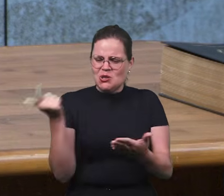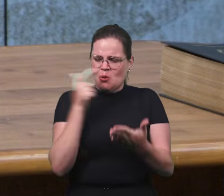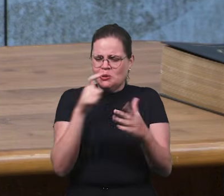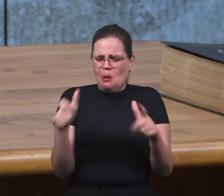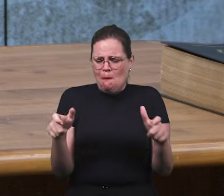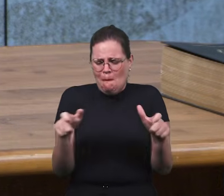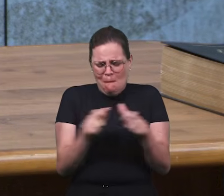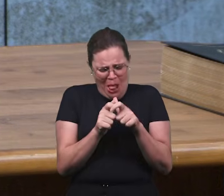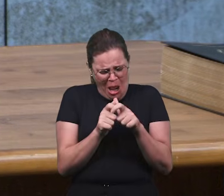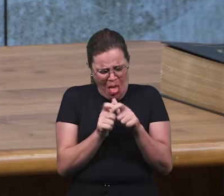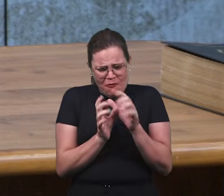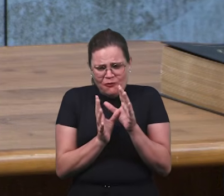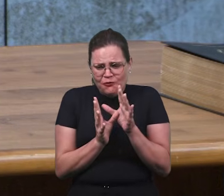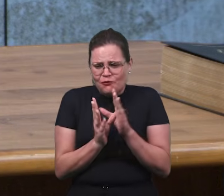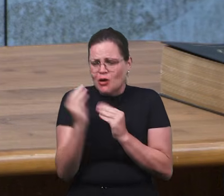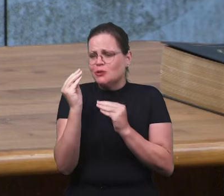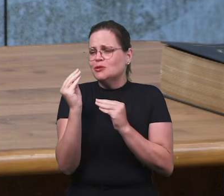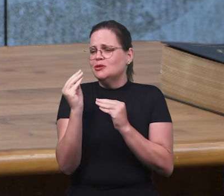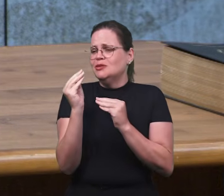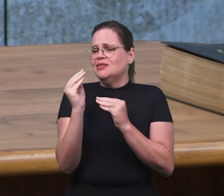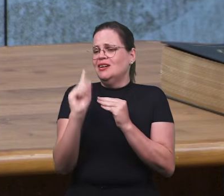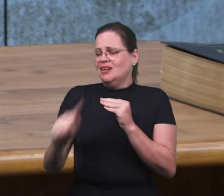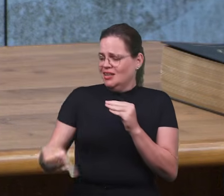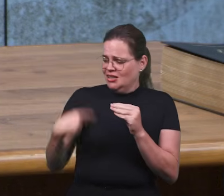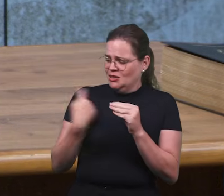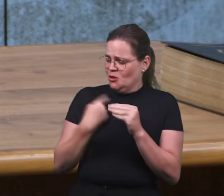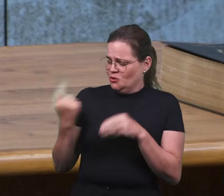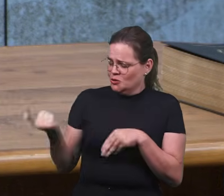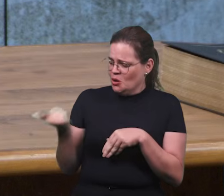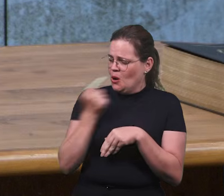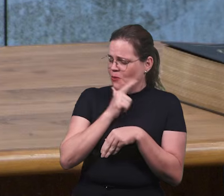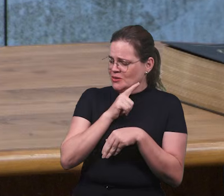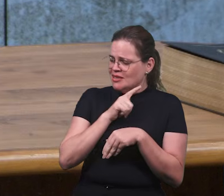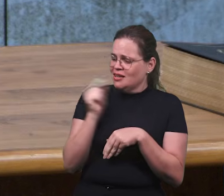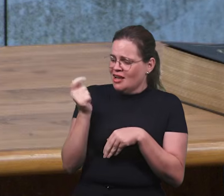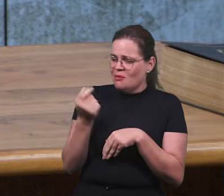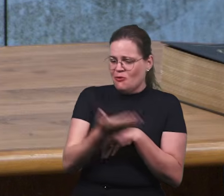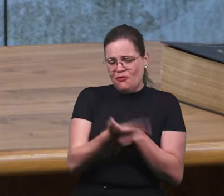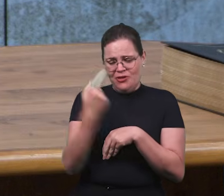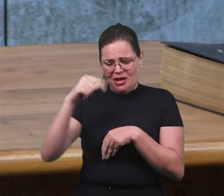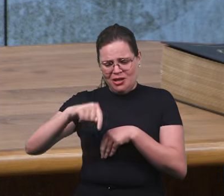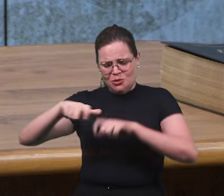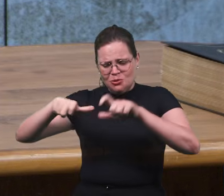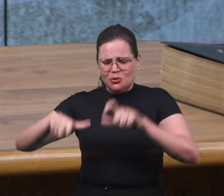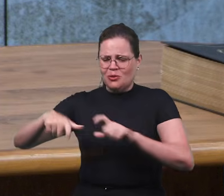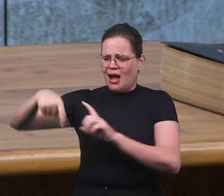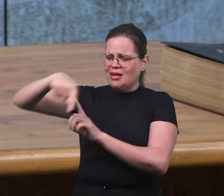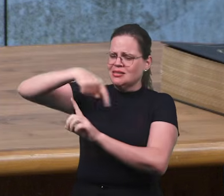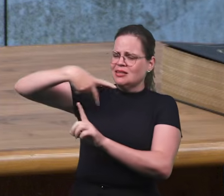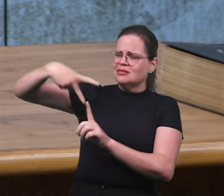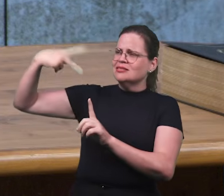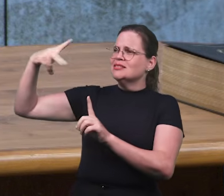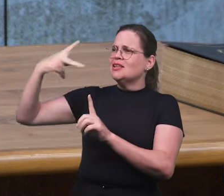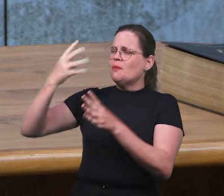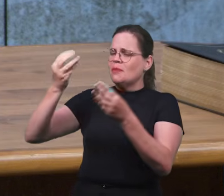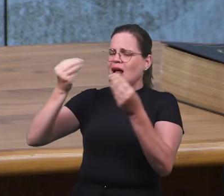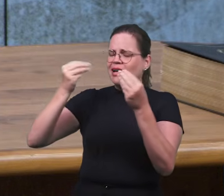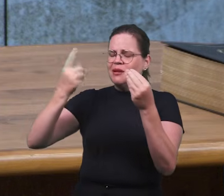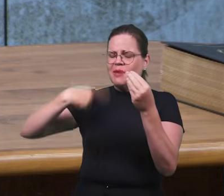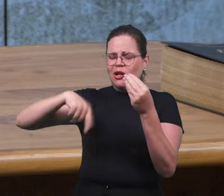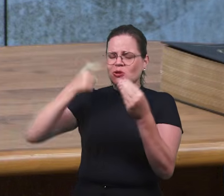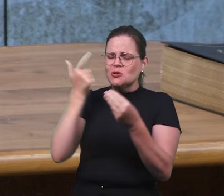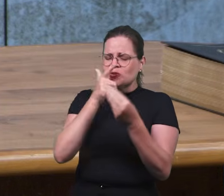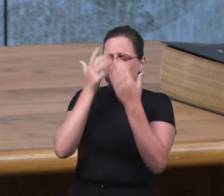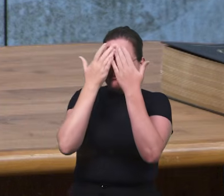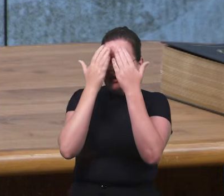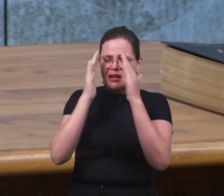para dar-nos uma estaca no seu santo lugar, para nos alumiar os olhos, ó Deus